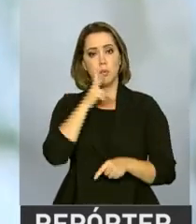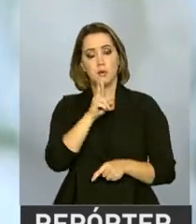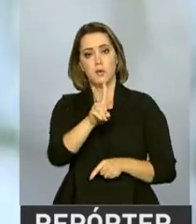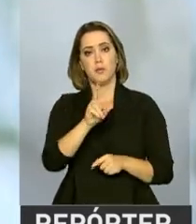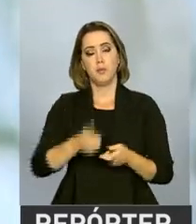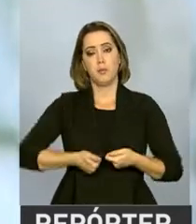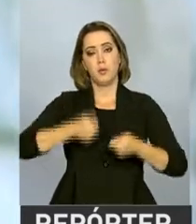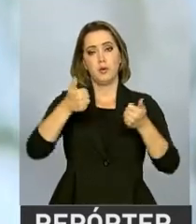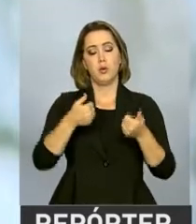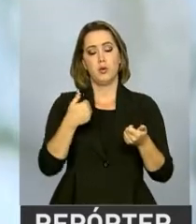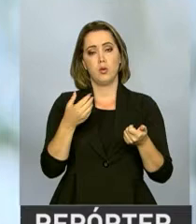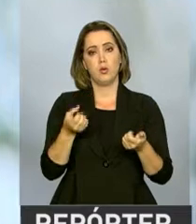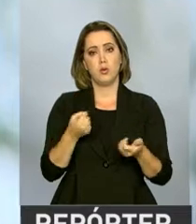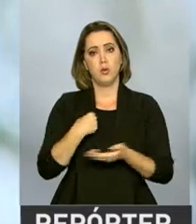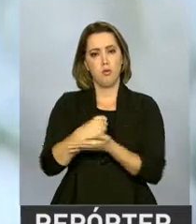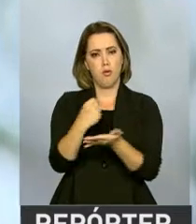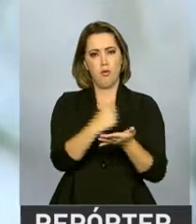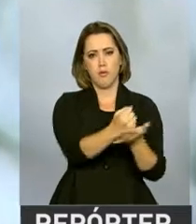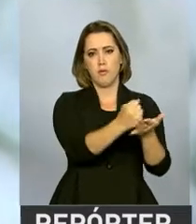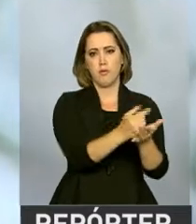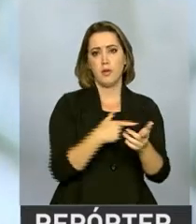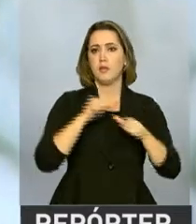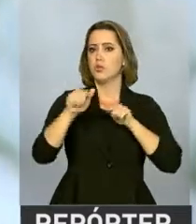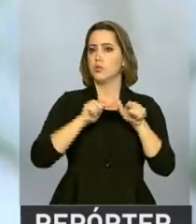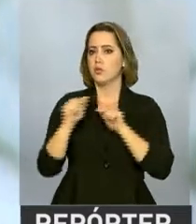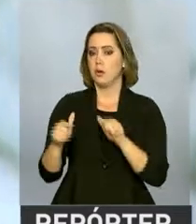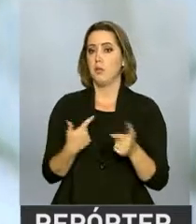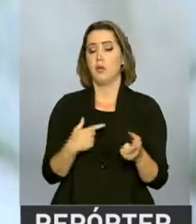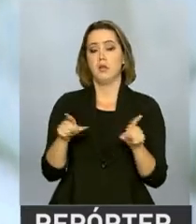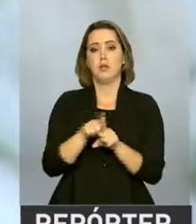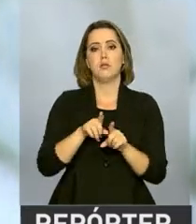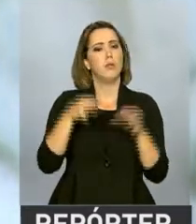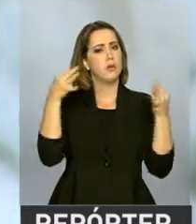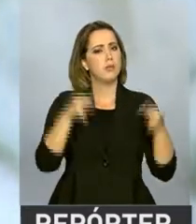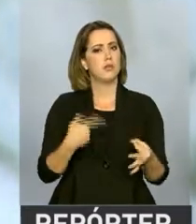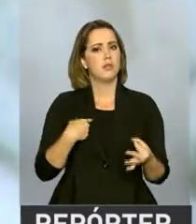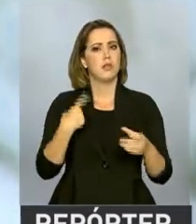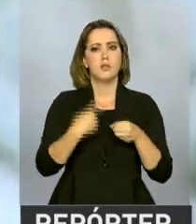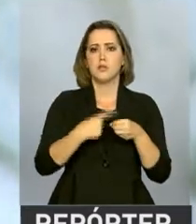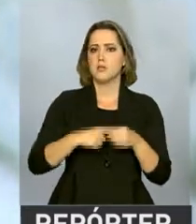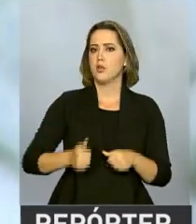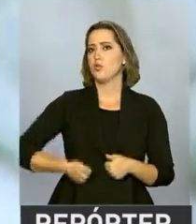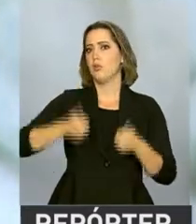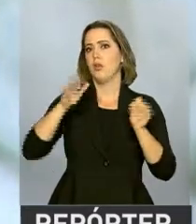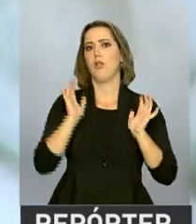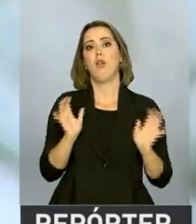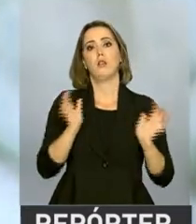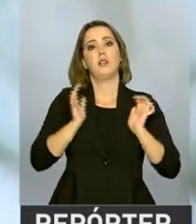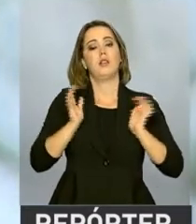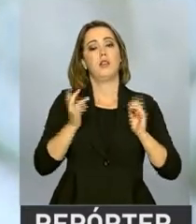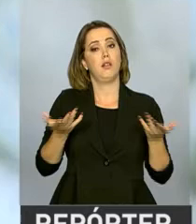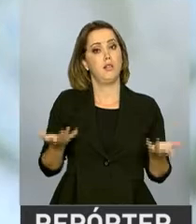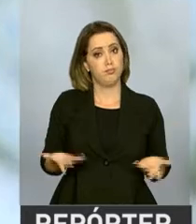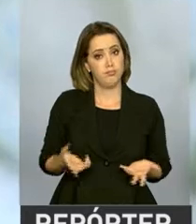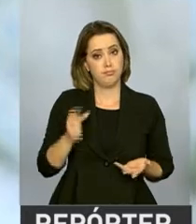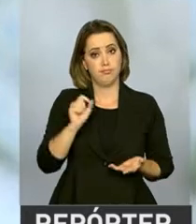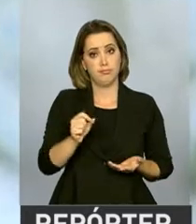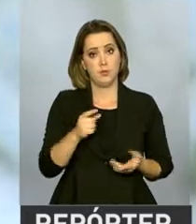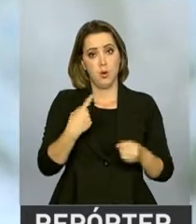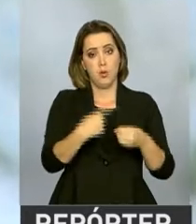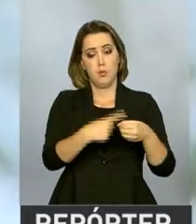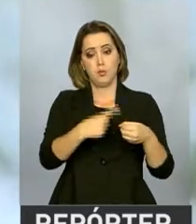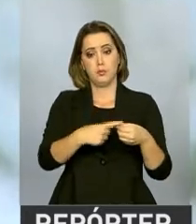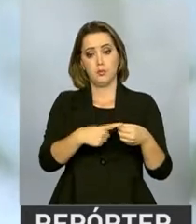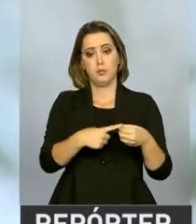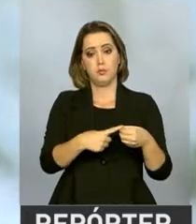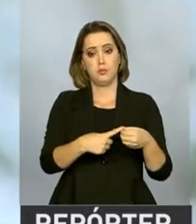dessa dessa demanda de emprego e claro só numa sociedade mais rica uma cidade mais é